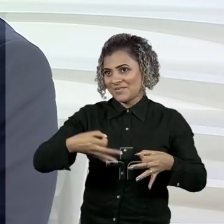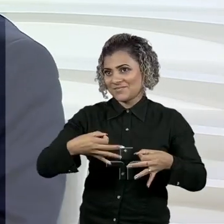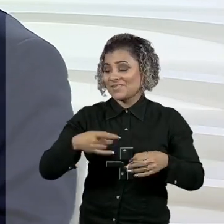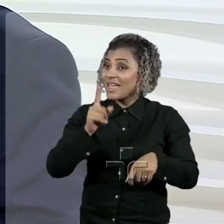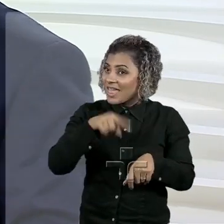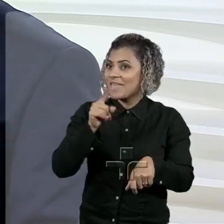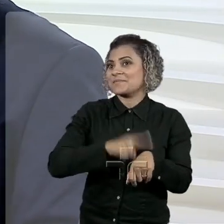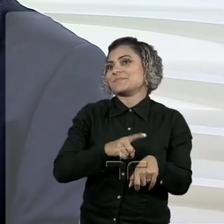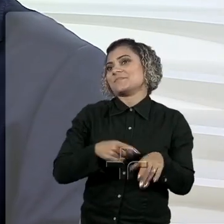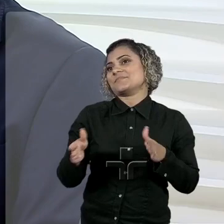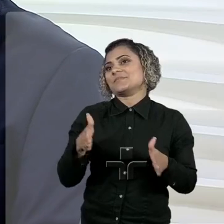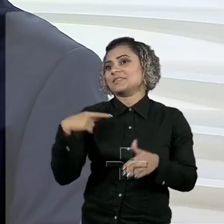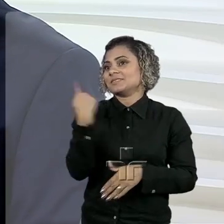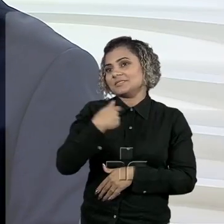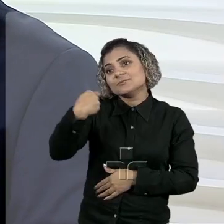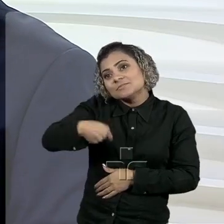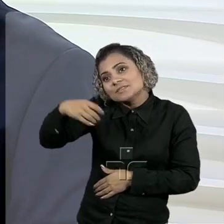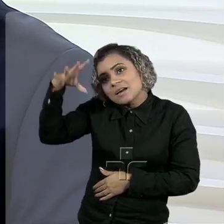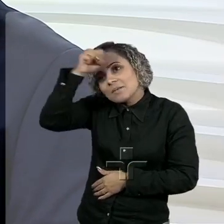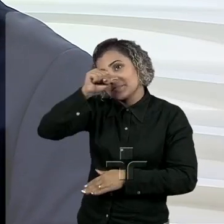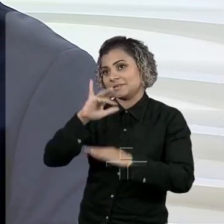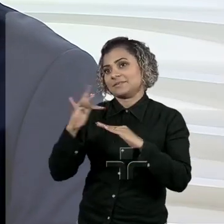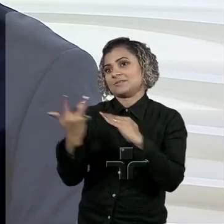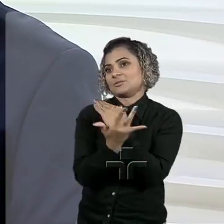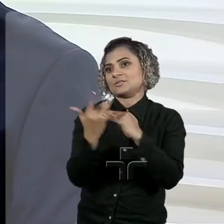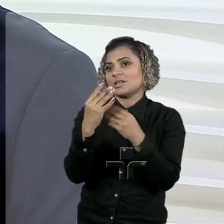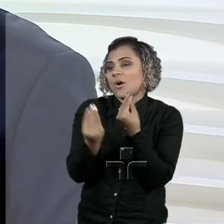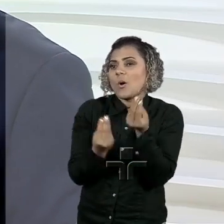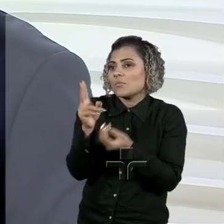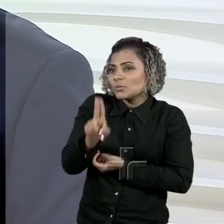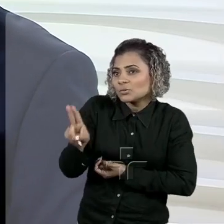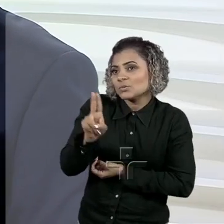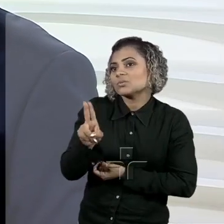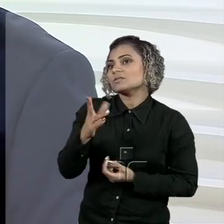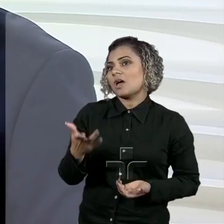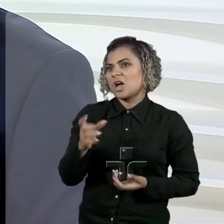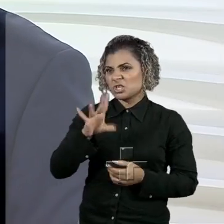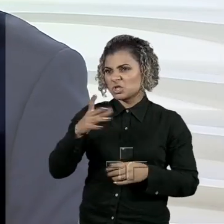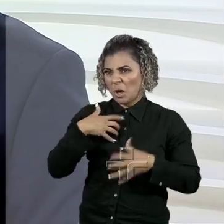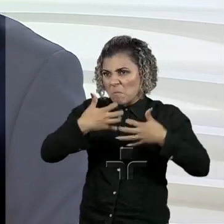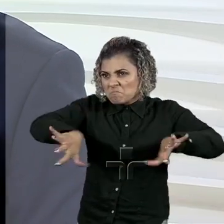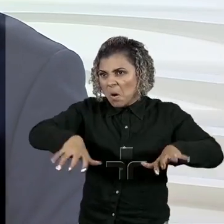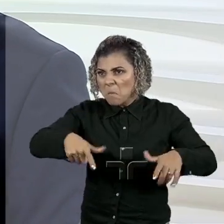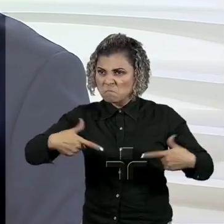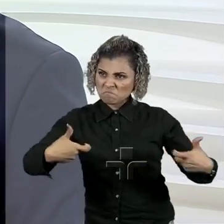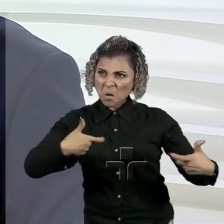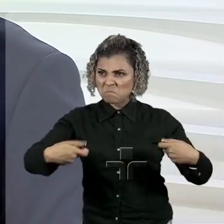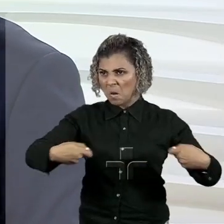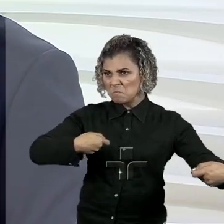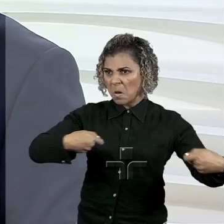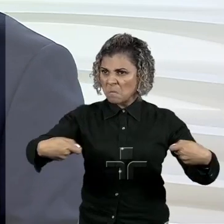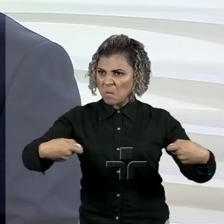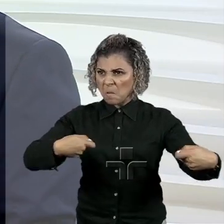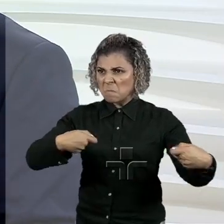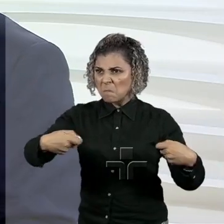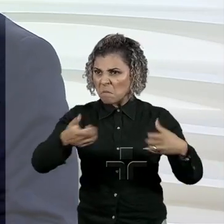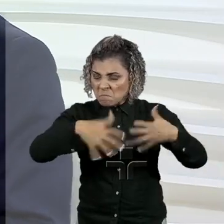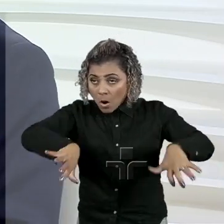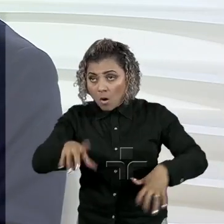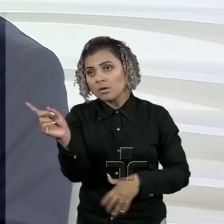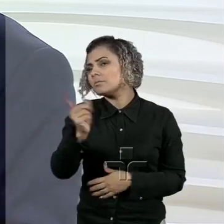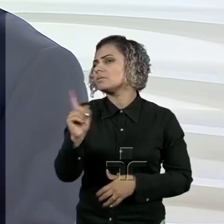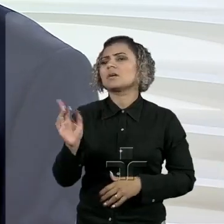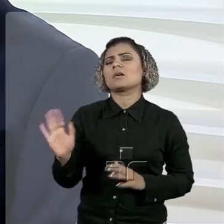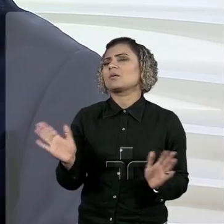esses. A gente precisa aprender a usar a rede social, não para ficar nessa coisa beligerante, eu contra ele, ele contra o